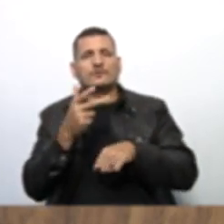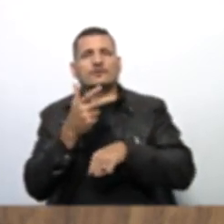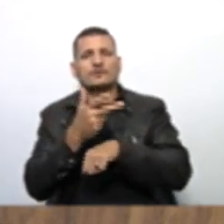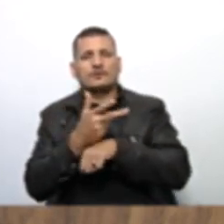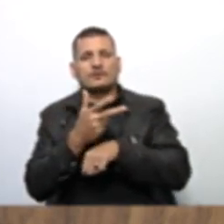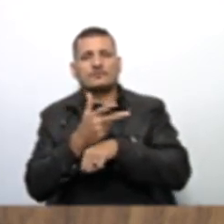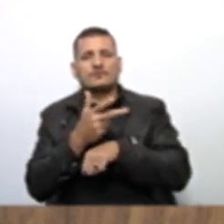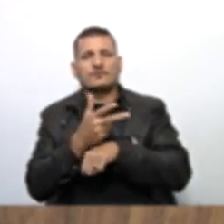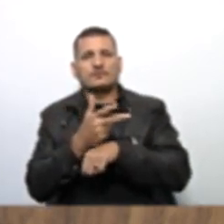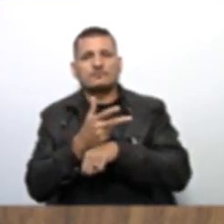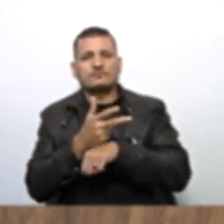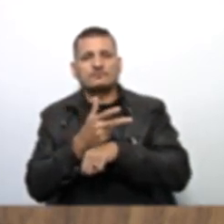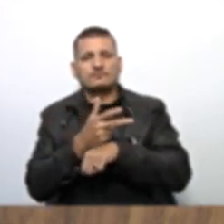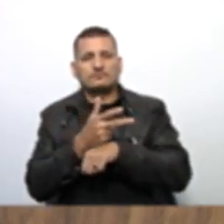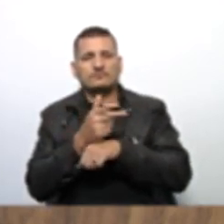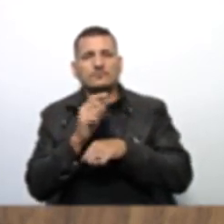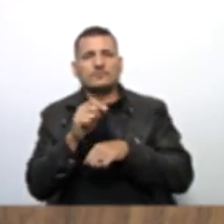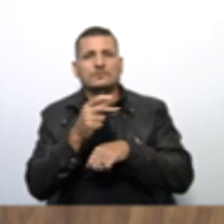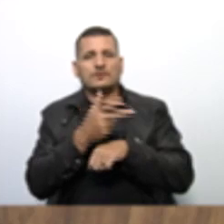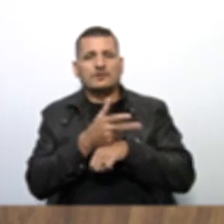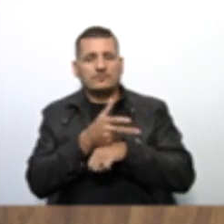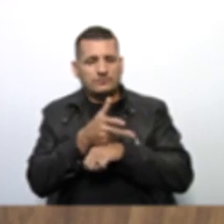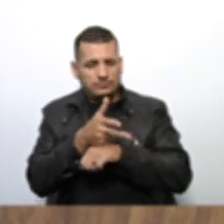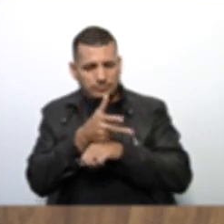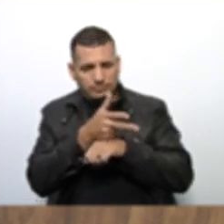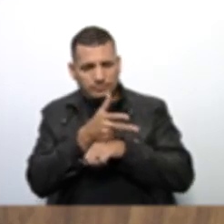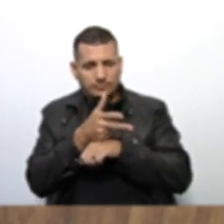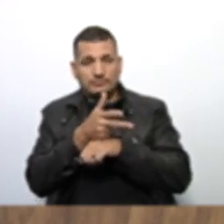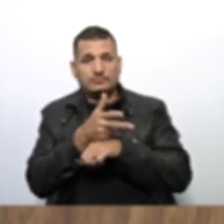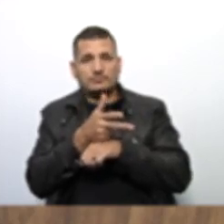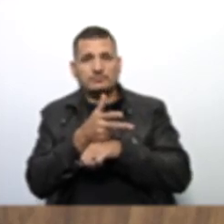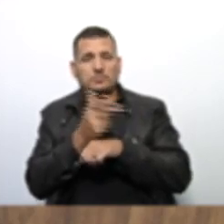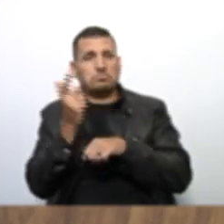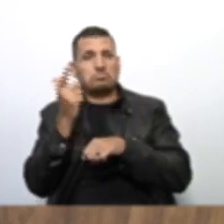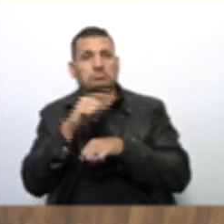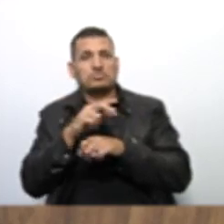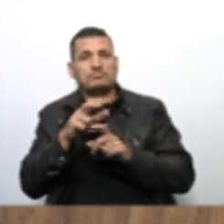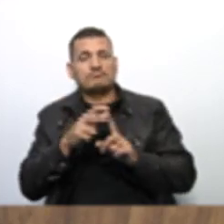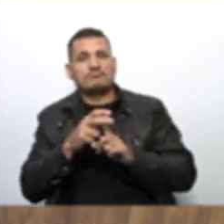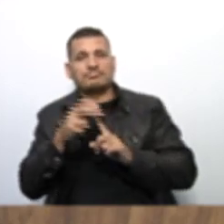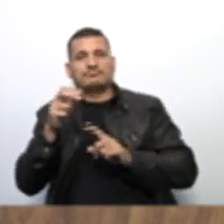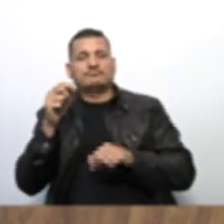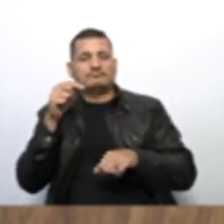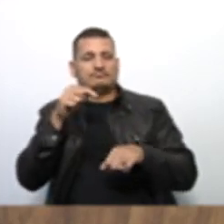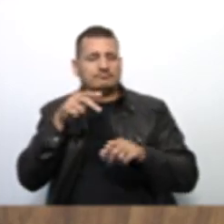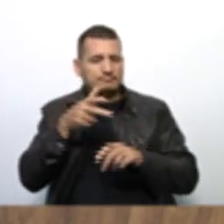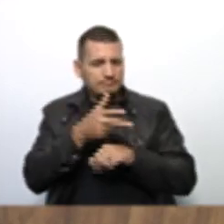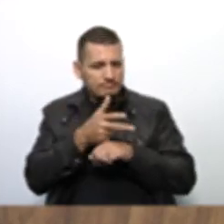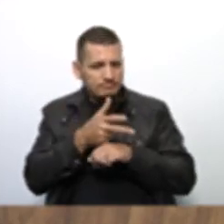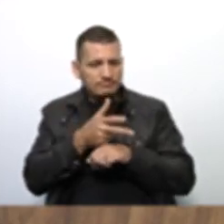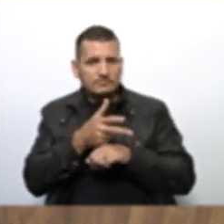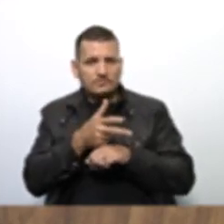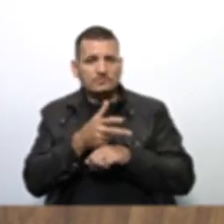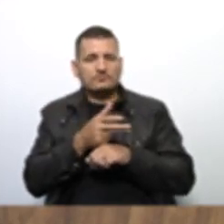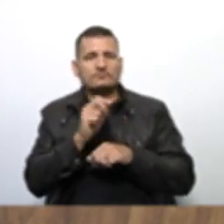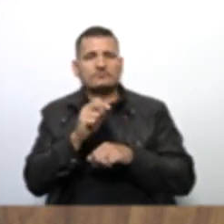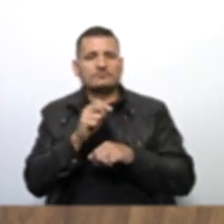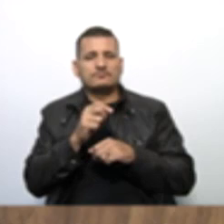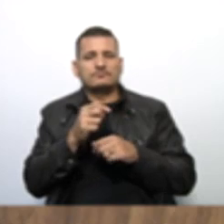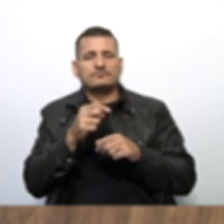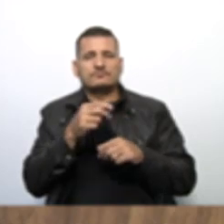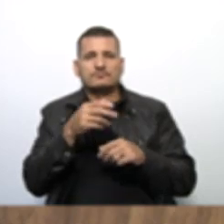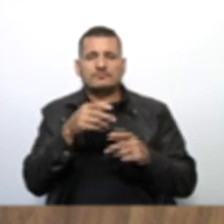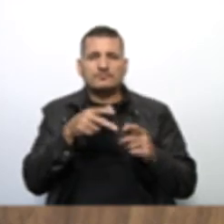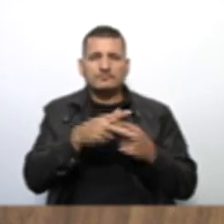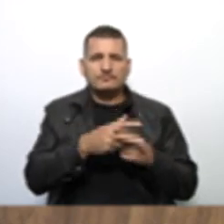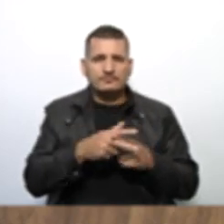gente tem de monitoramento, porque aquelas câmeras são conectadas na internet. Elas utilizam uma rede para a gente poder ter o acesso, fazer configurações, ver